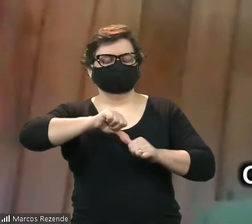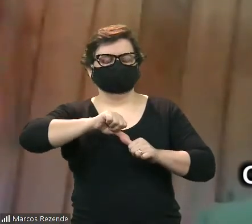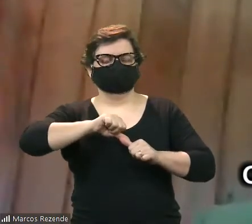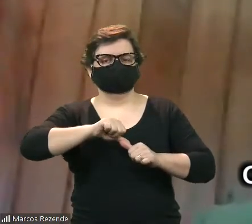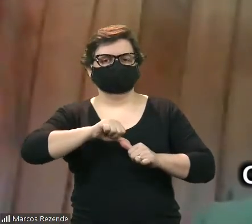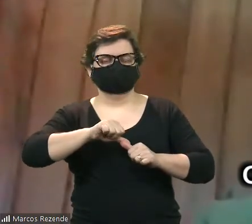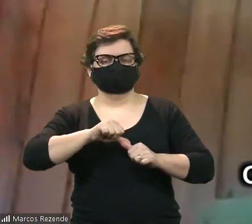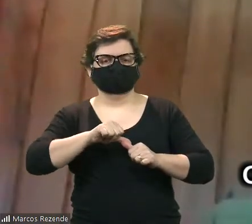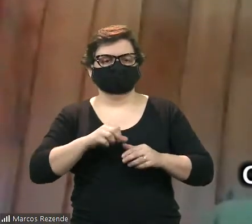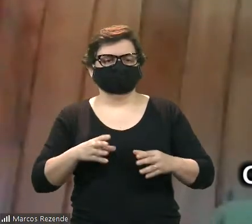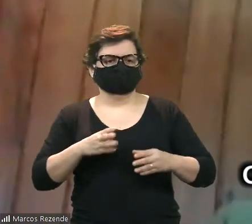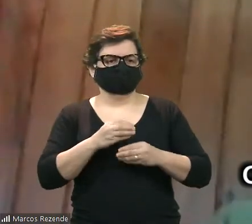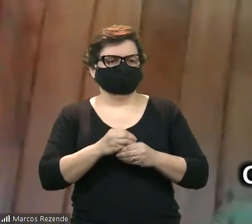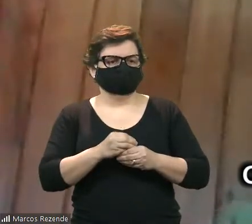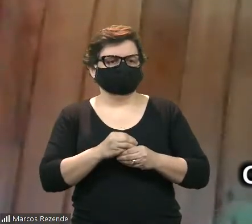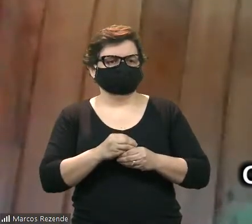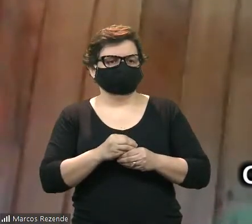complementar